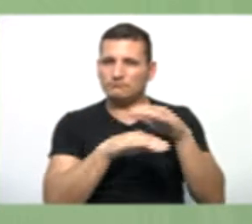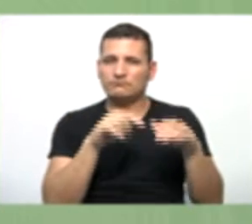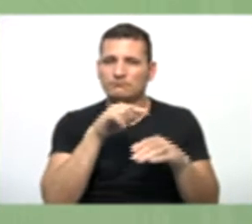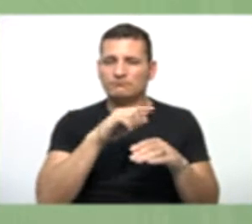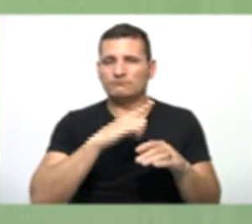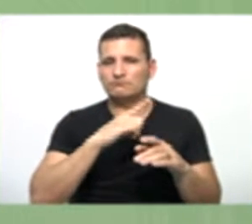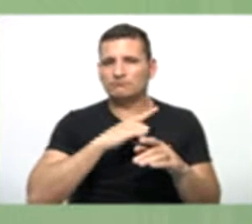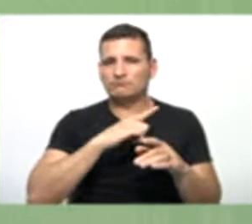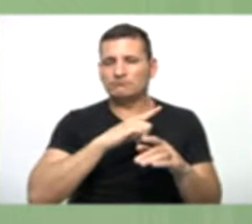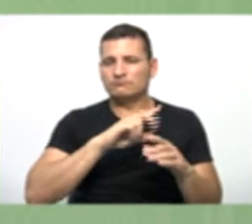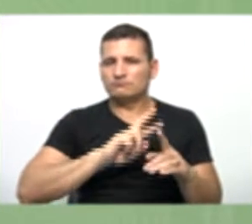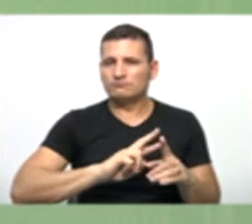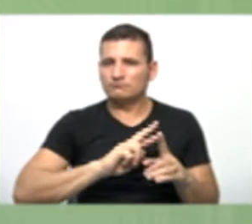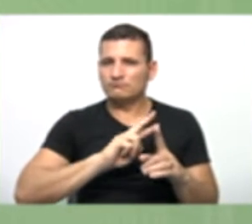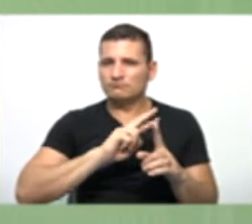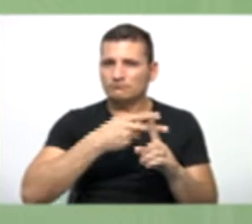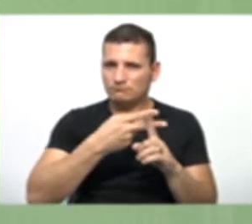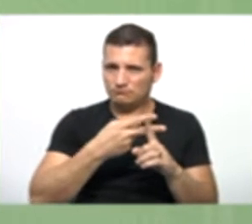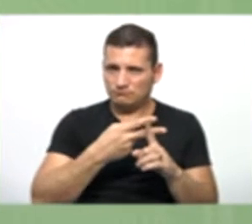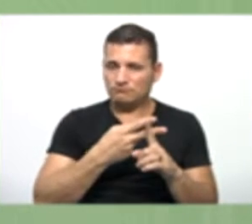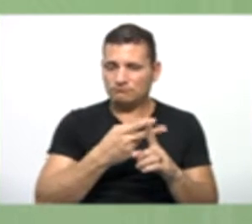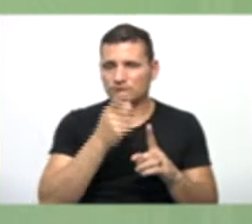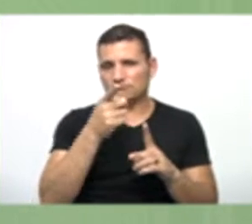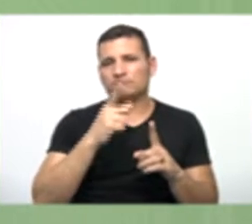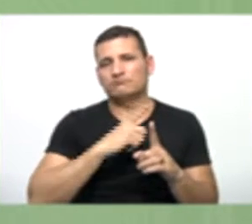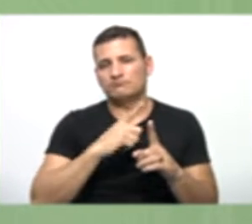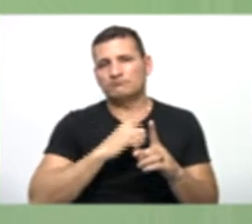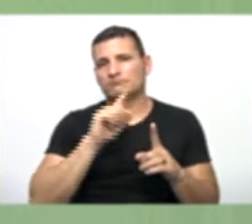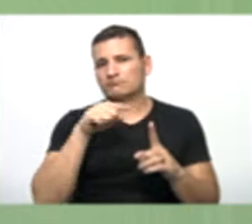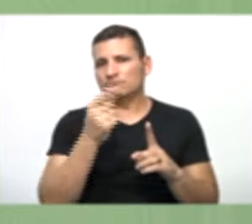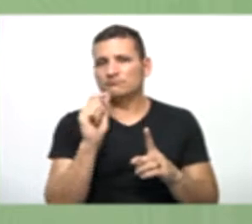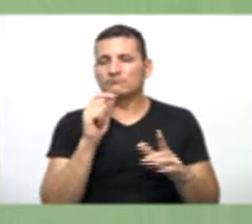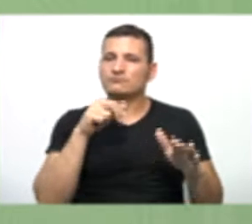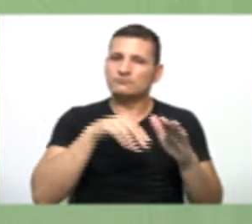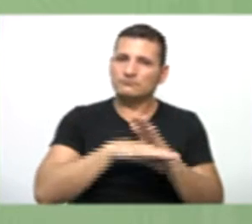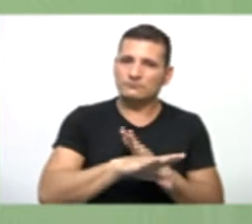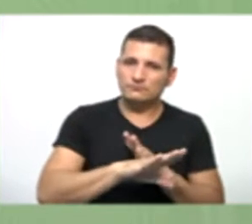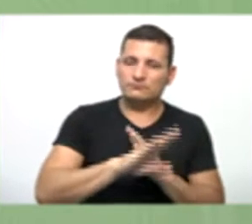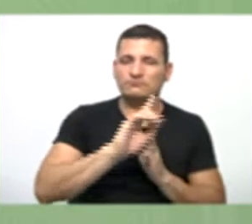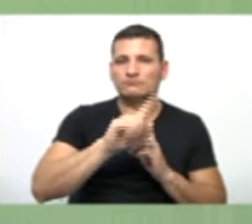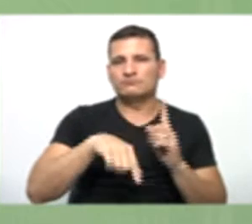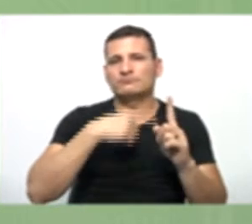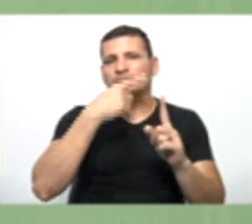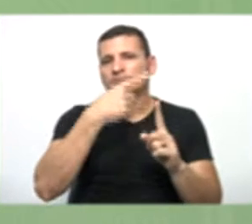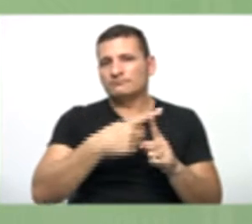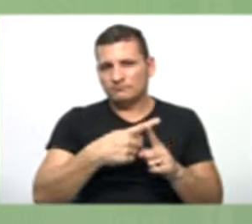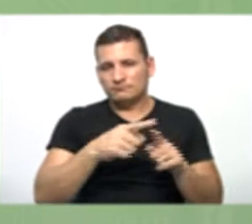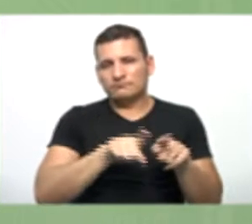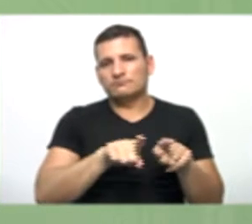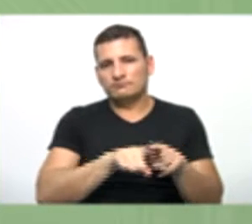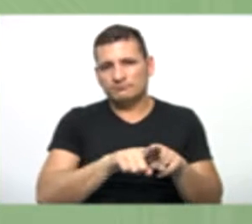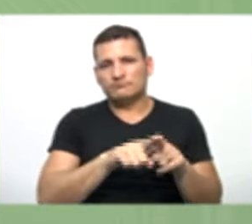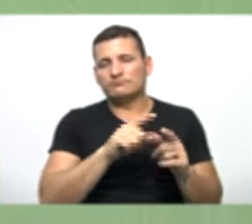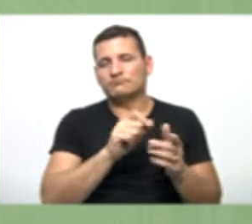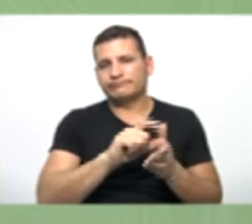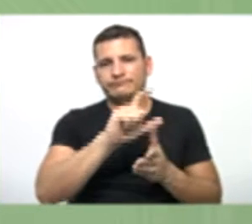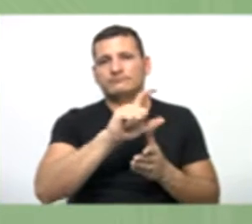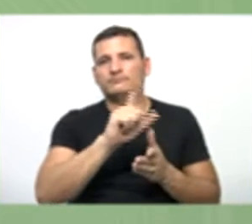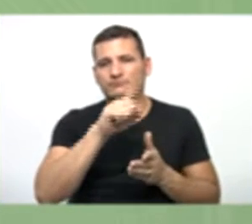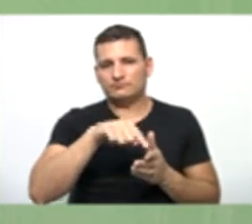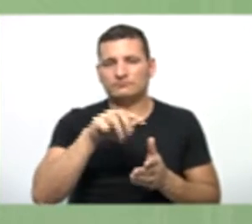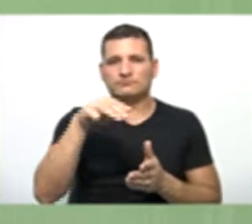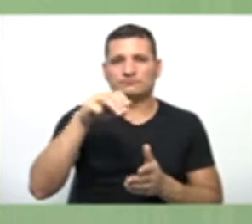certo valor, ao final você vai ter o que você colocou mais o ganho do período. Esse vai ser o